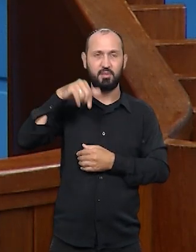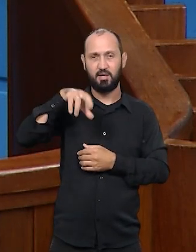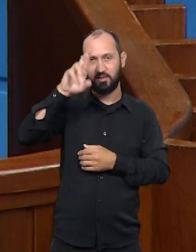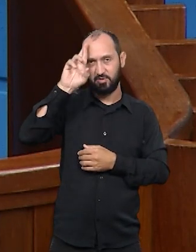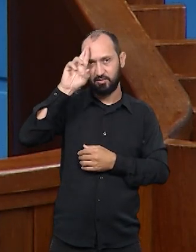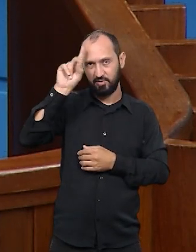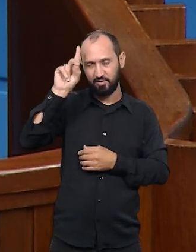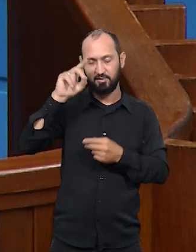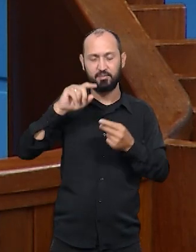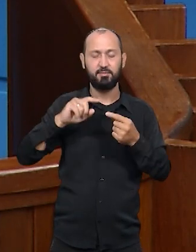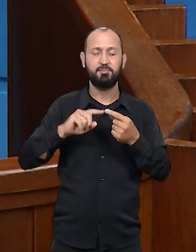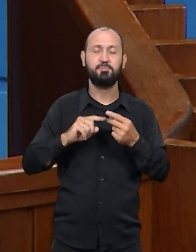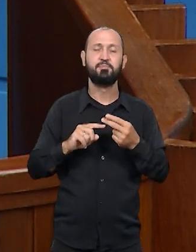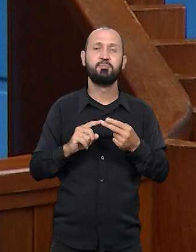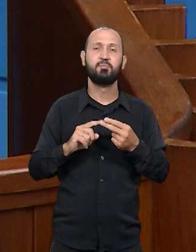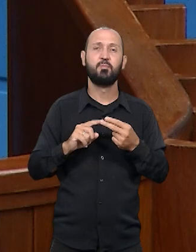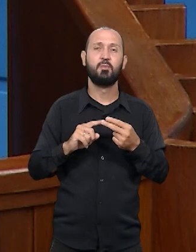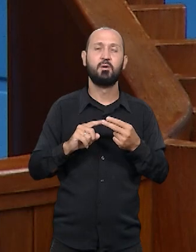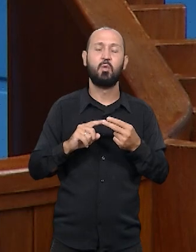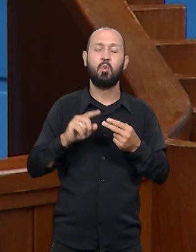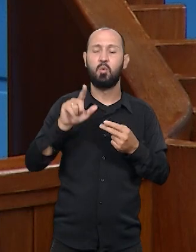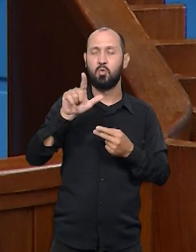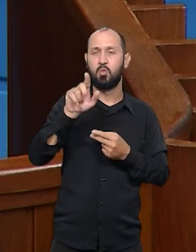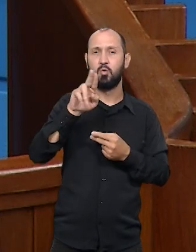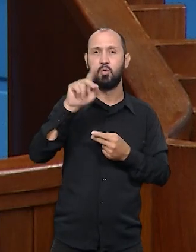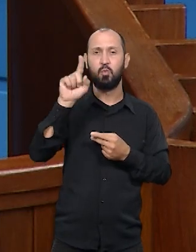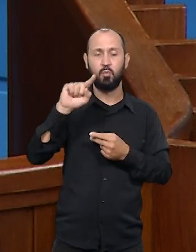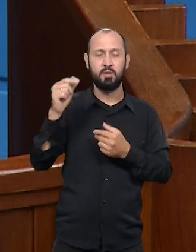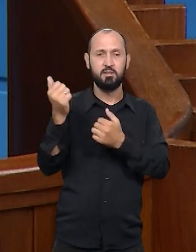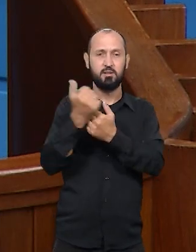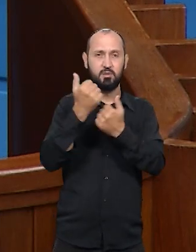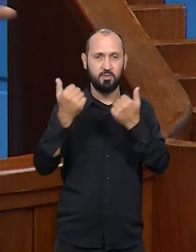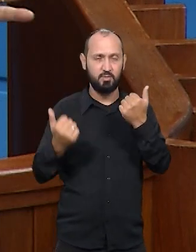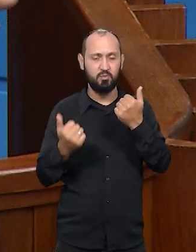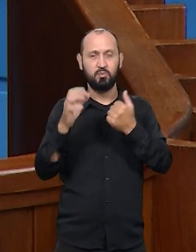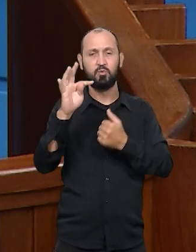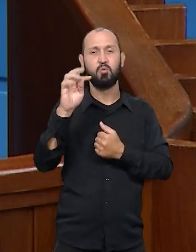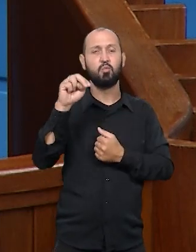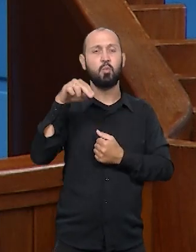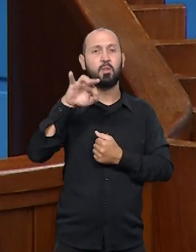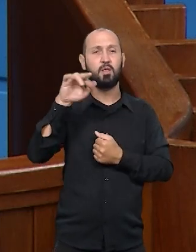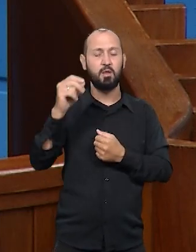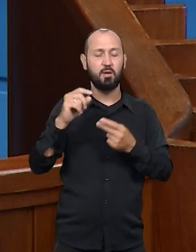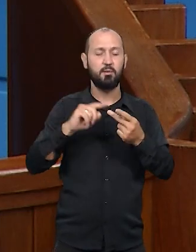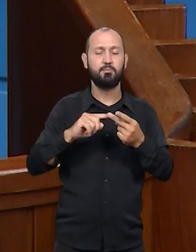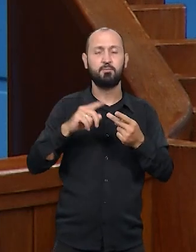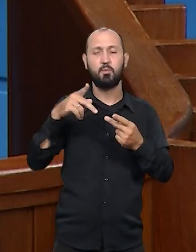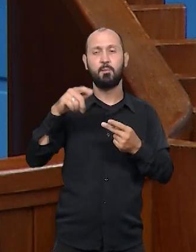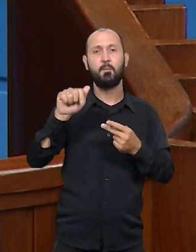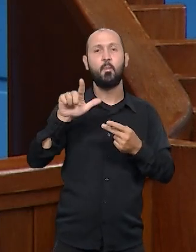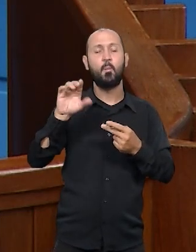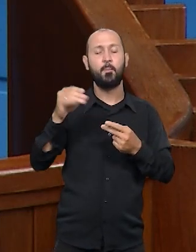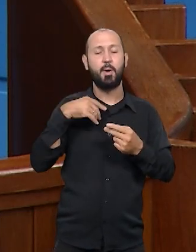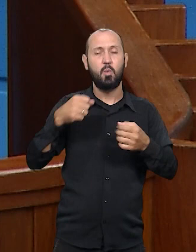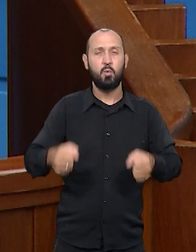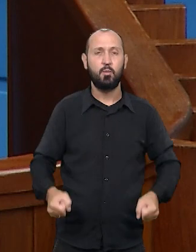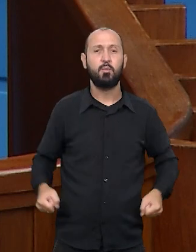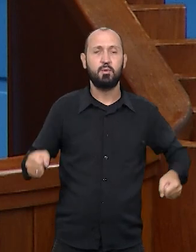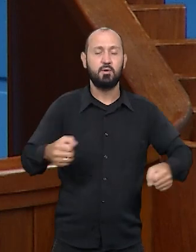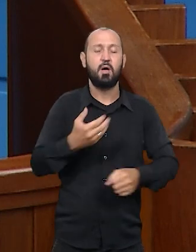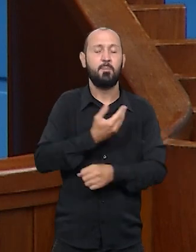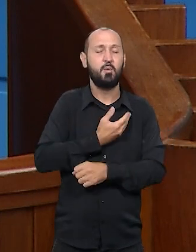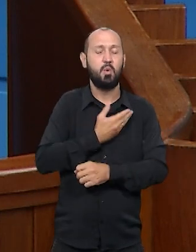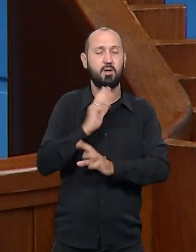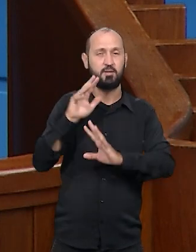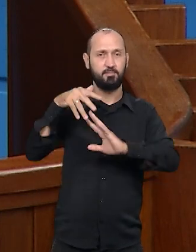E ontem ao receber a diretoria da Paz hoje o Luiz que assumiu no lugar do Toninho o